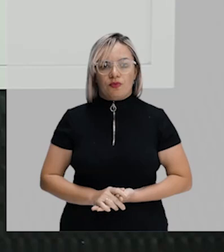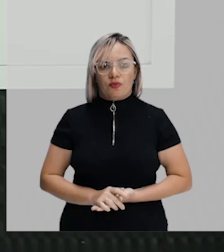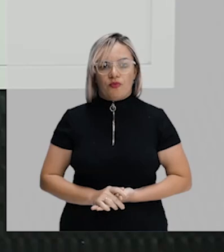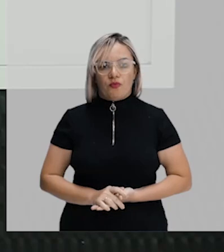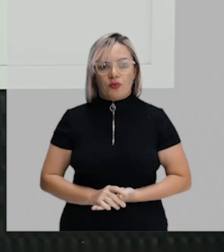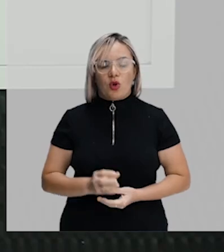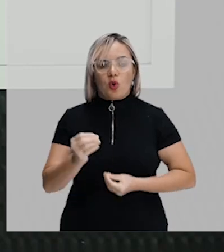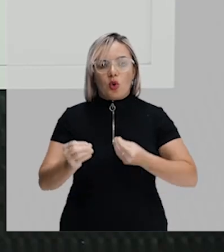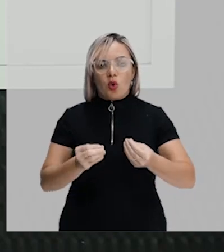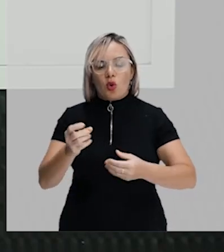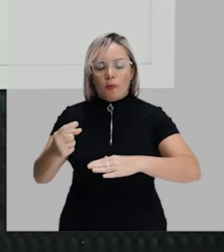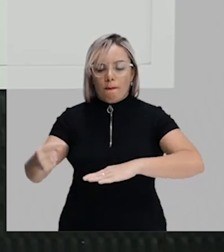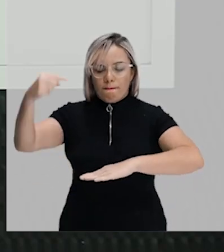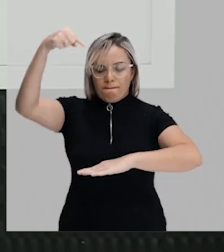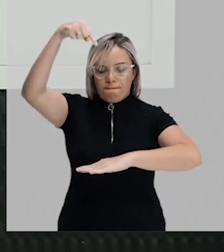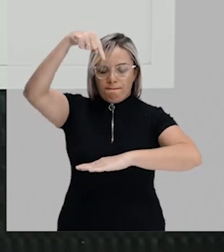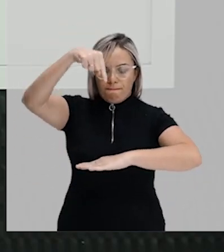ó.